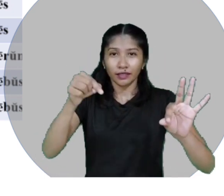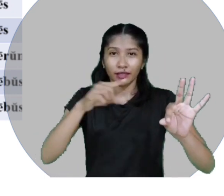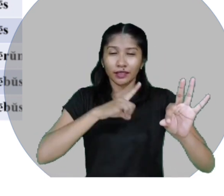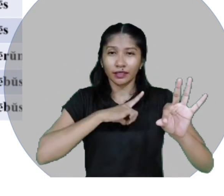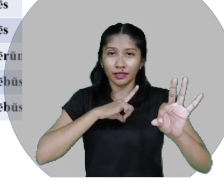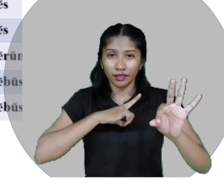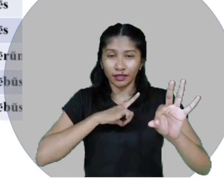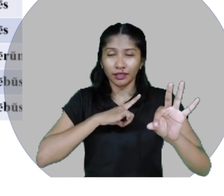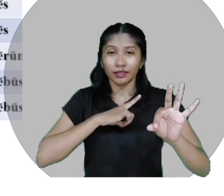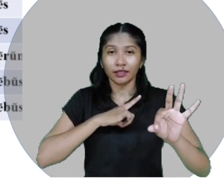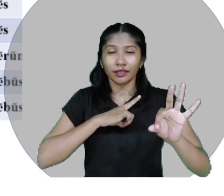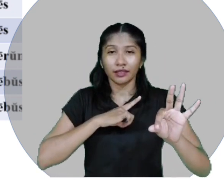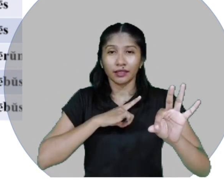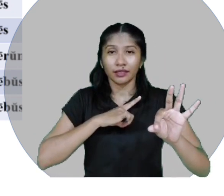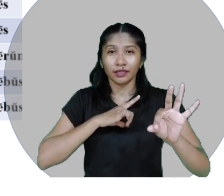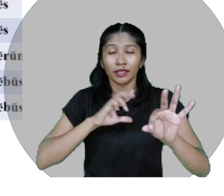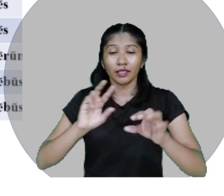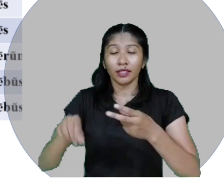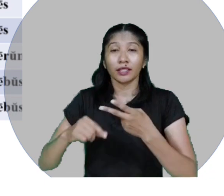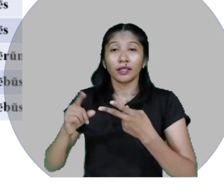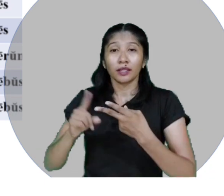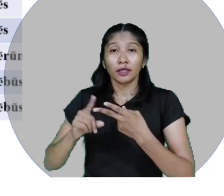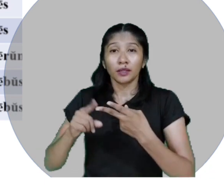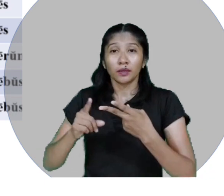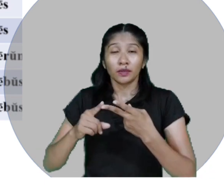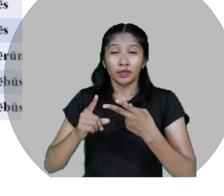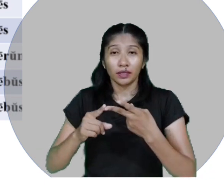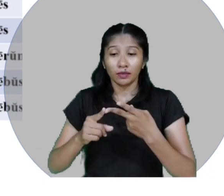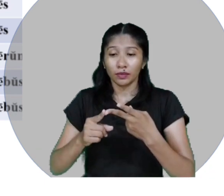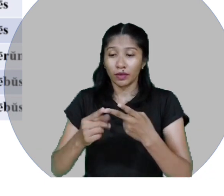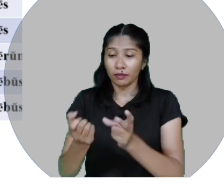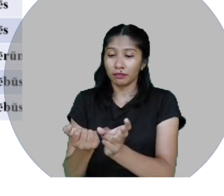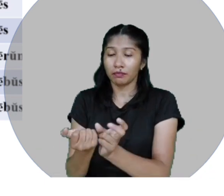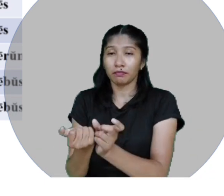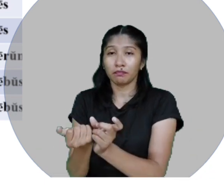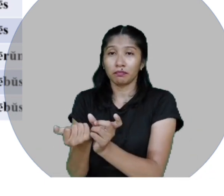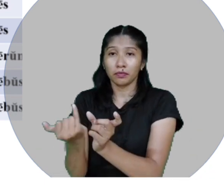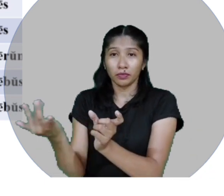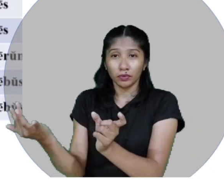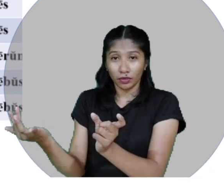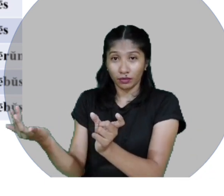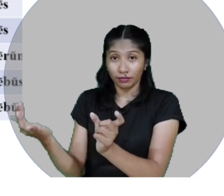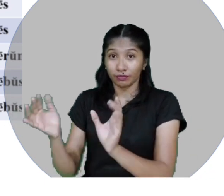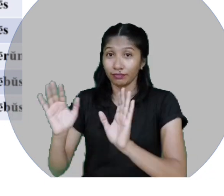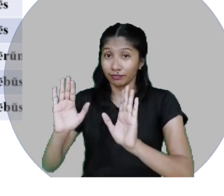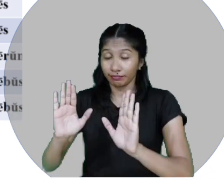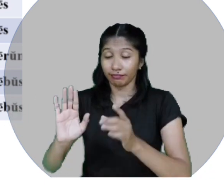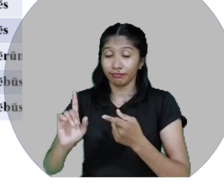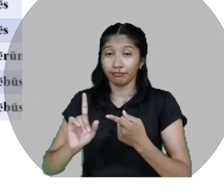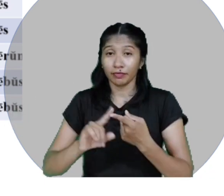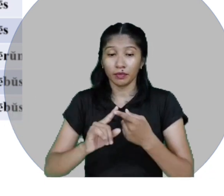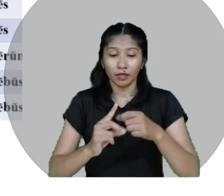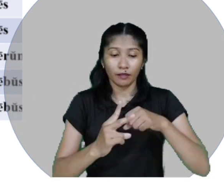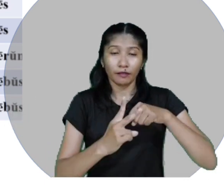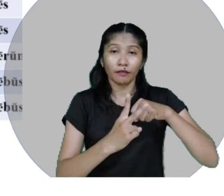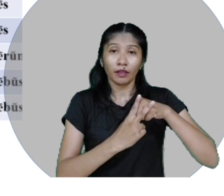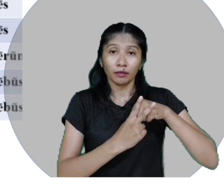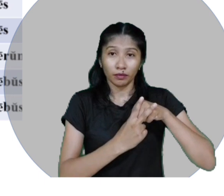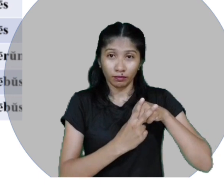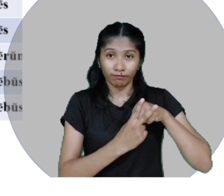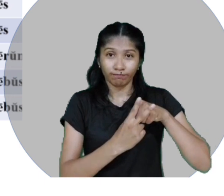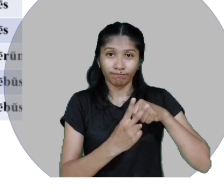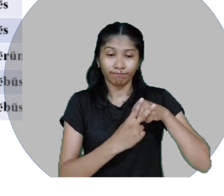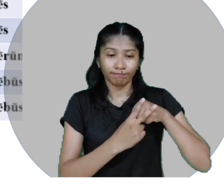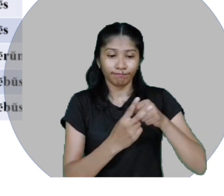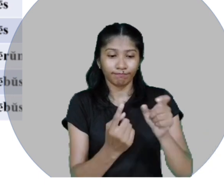segundo res é plural? Primeiro, por causa do verbo. O primeiro verbo está no singular e o segundo está no